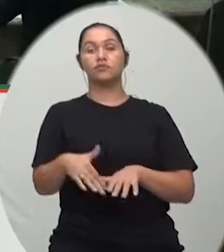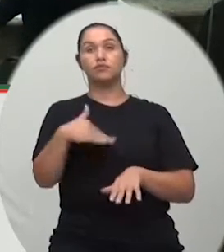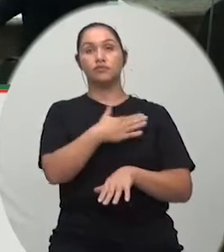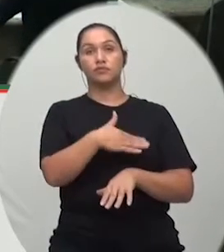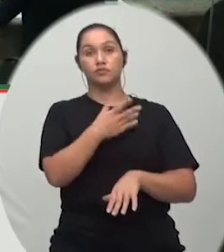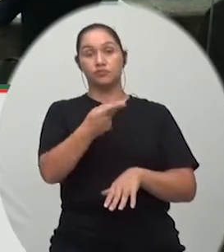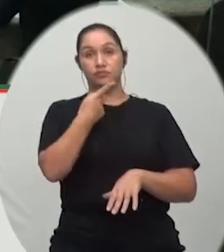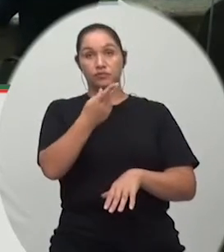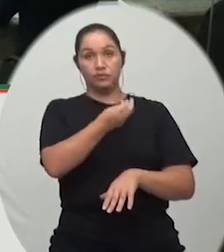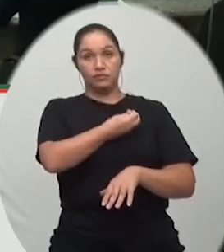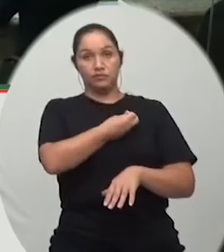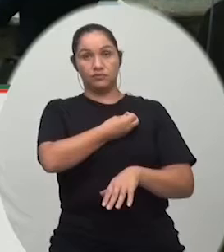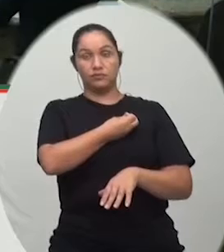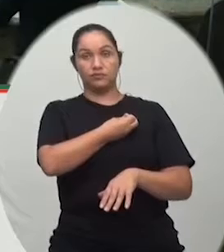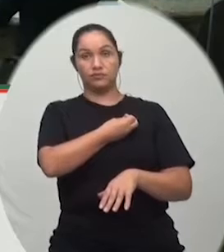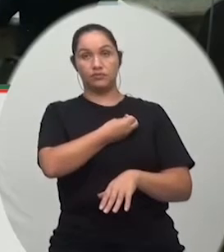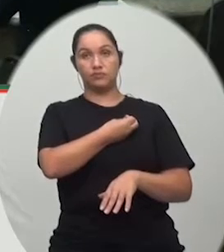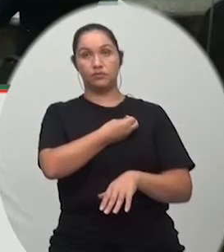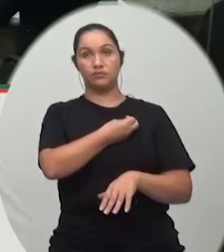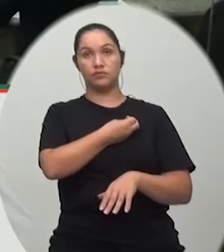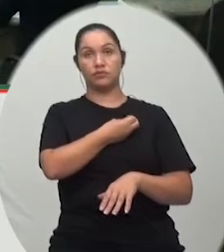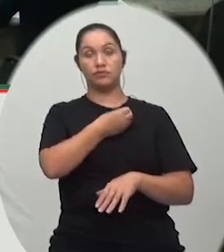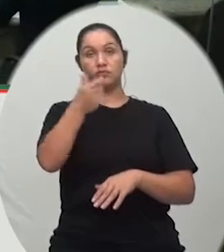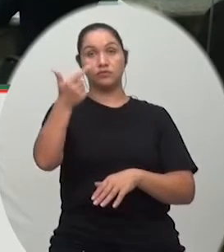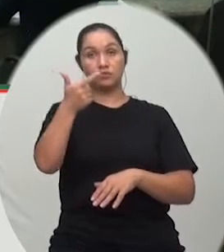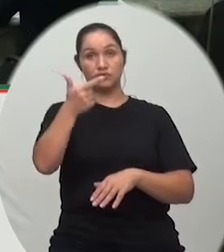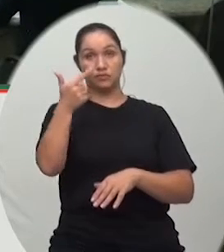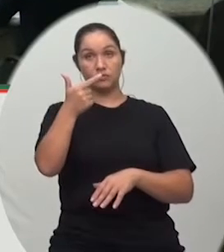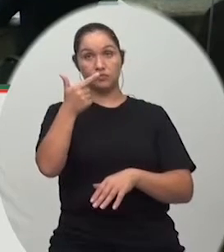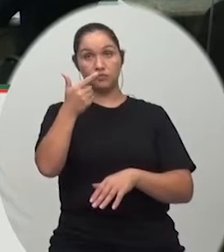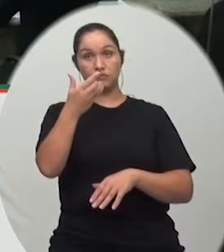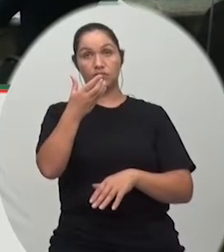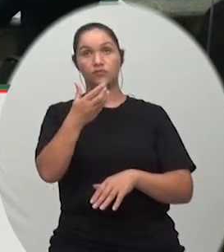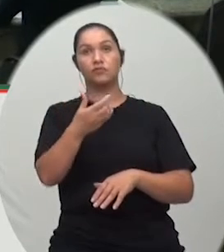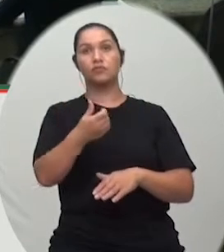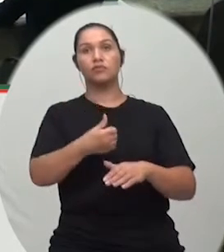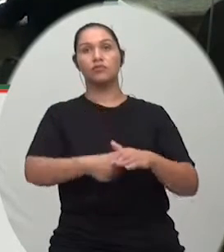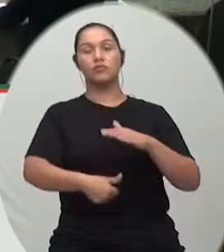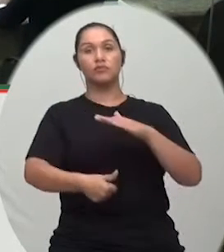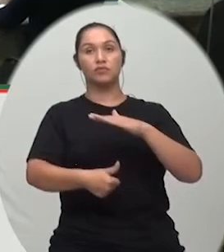de registrar a presença do vice-reitor Daniel Preve, que não foi mencionado. Seja bem-vindo.